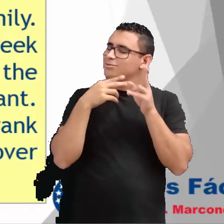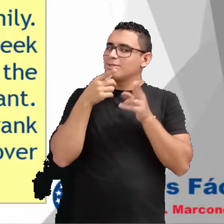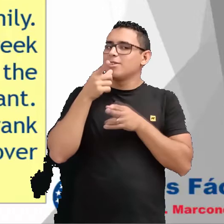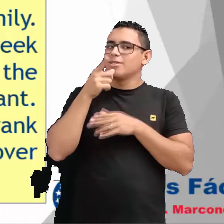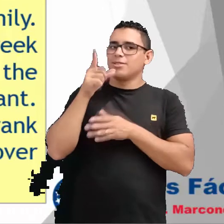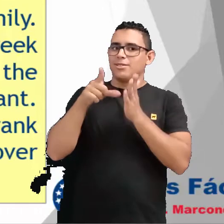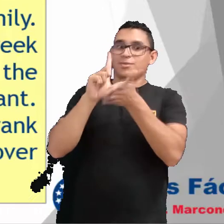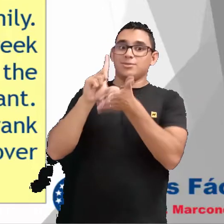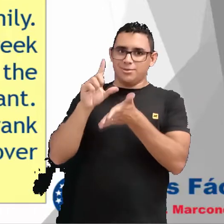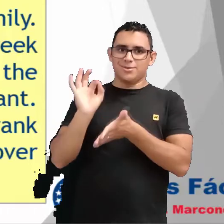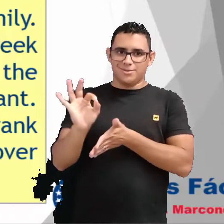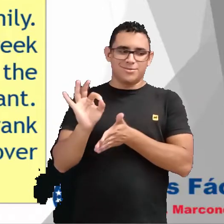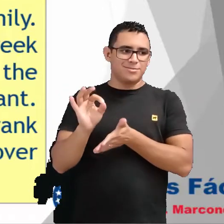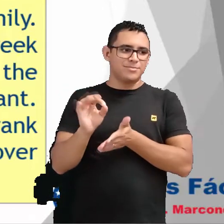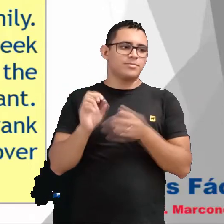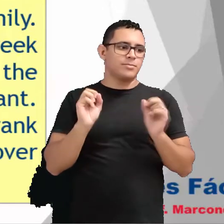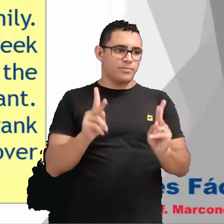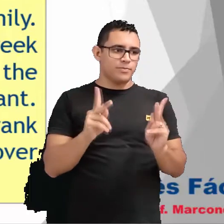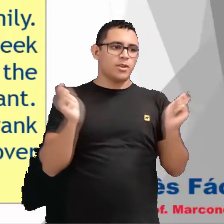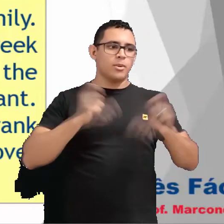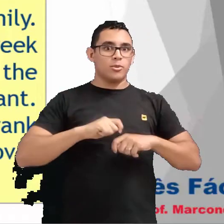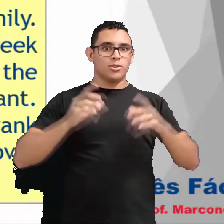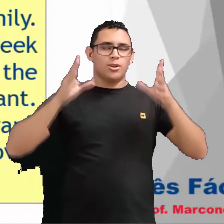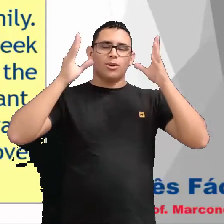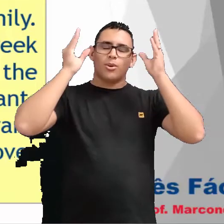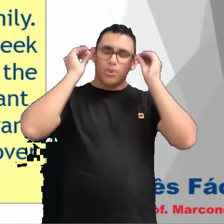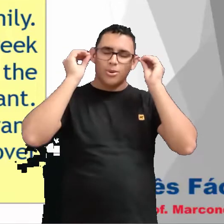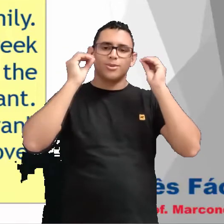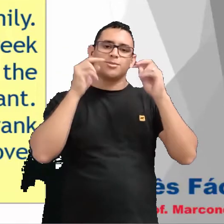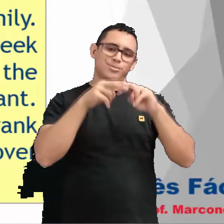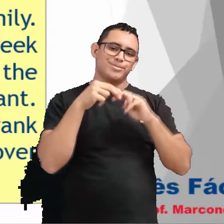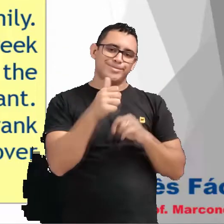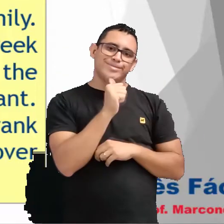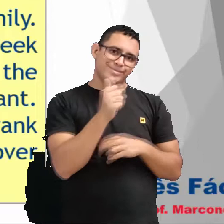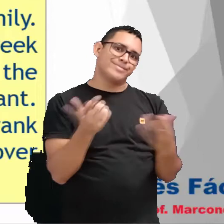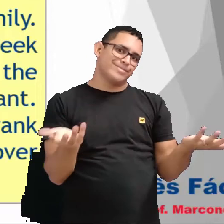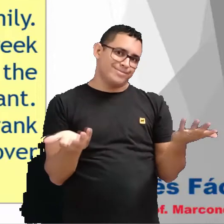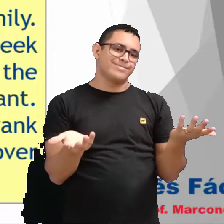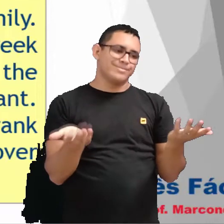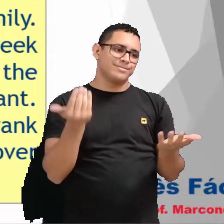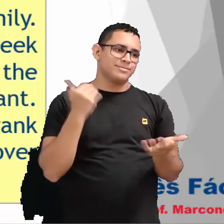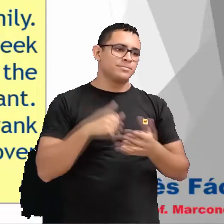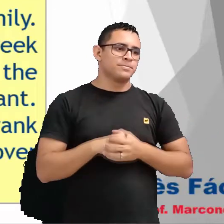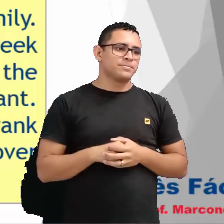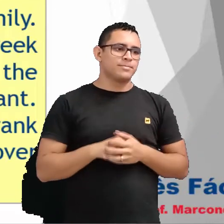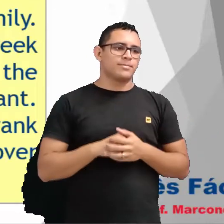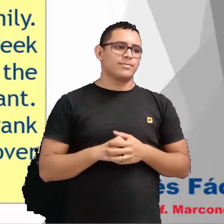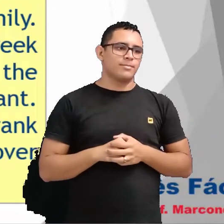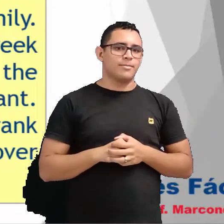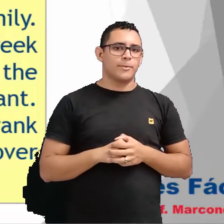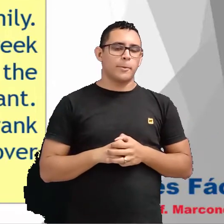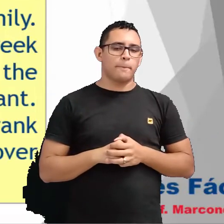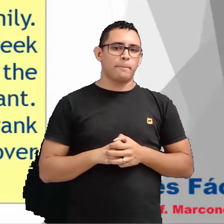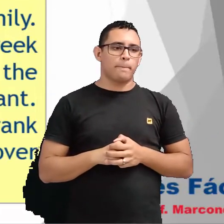To recover for the next day. Para se recuperar, né? To recover for the next day, para o dia seguinte,